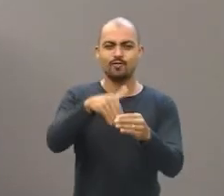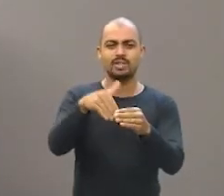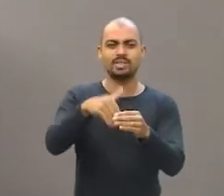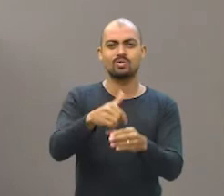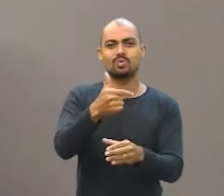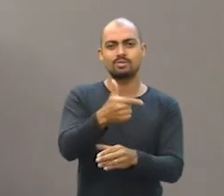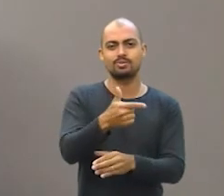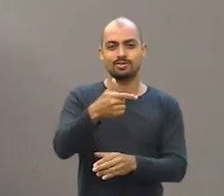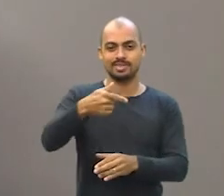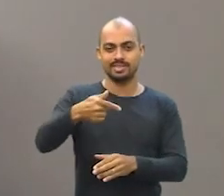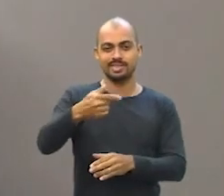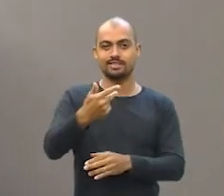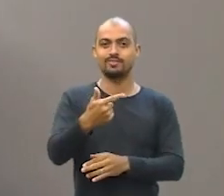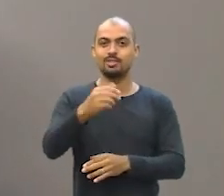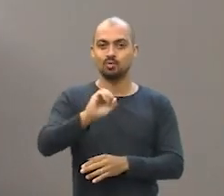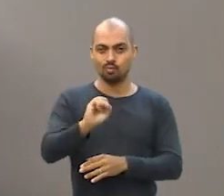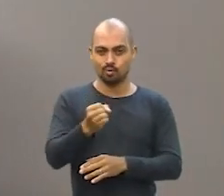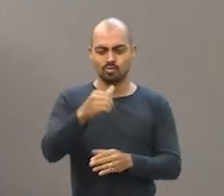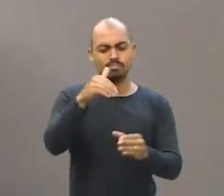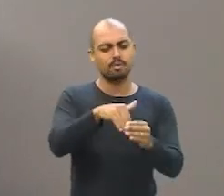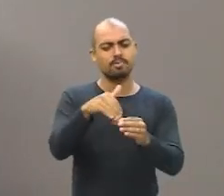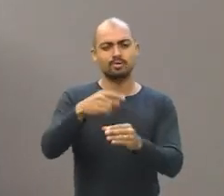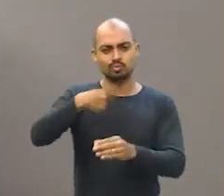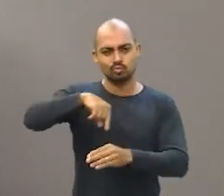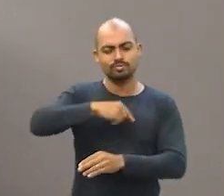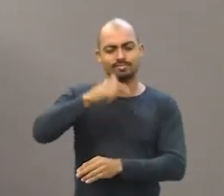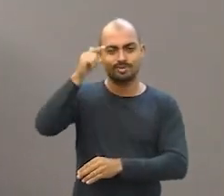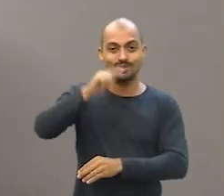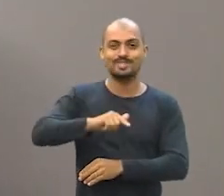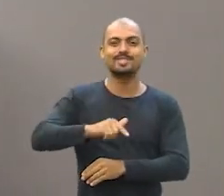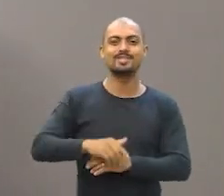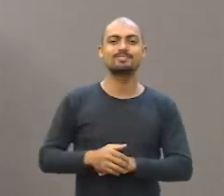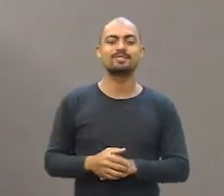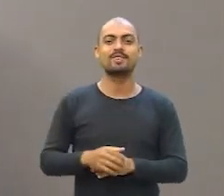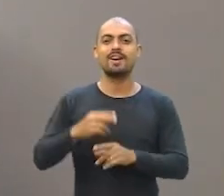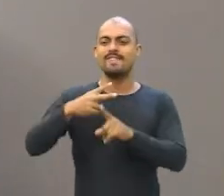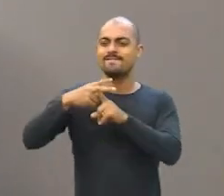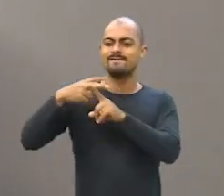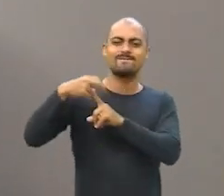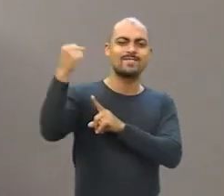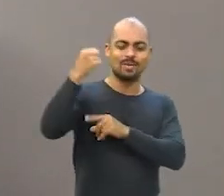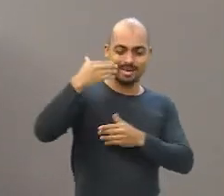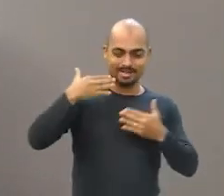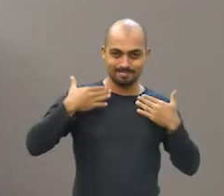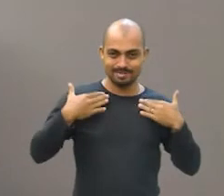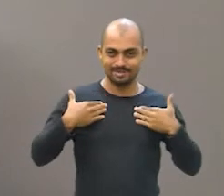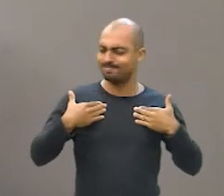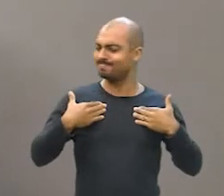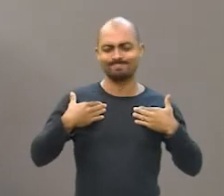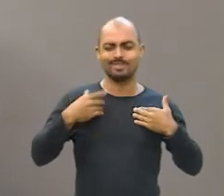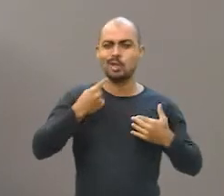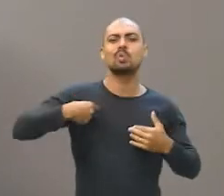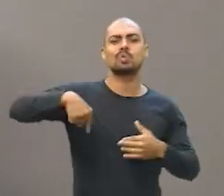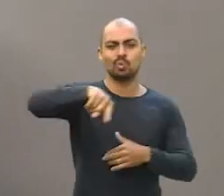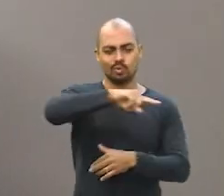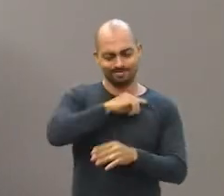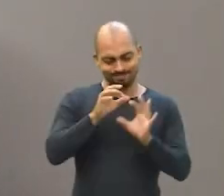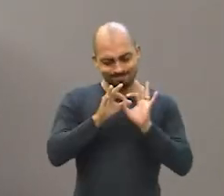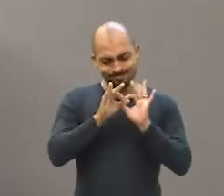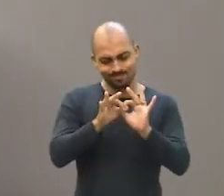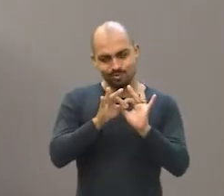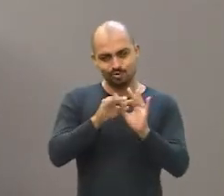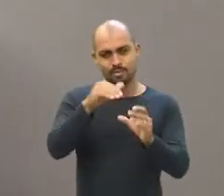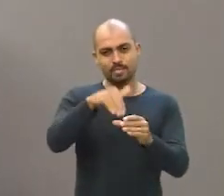meus 2.728 votos que nós conseguimos fazer. Essa vitória não é minha, ela é nossa.